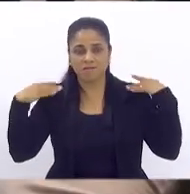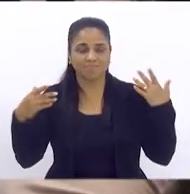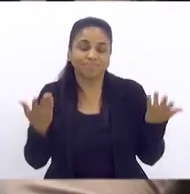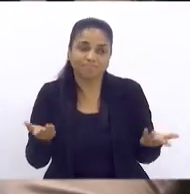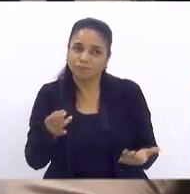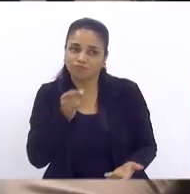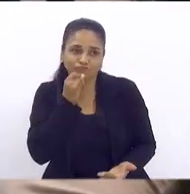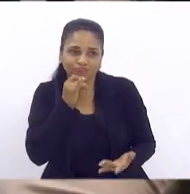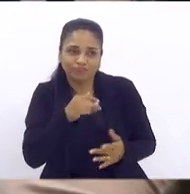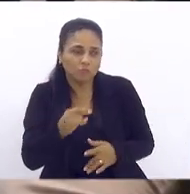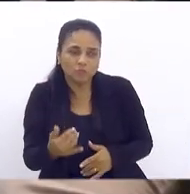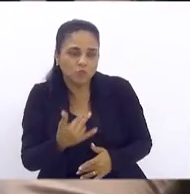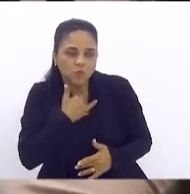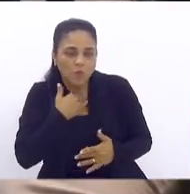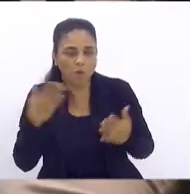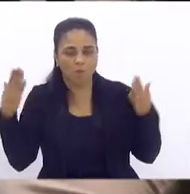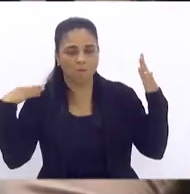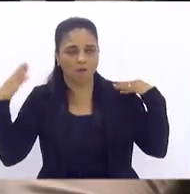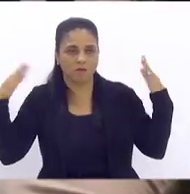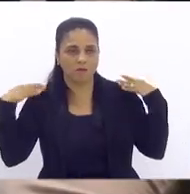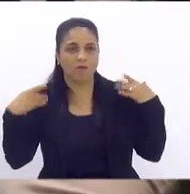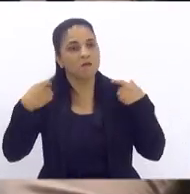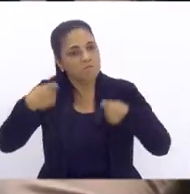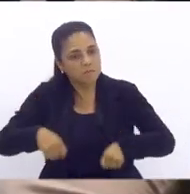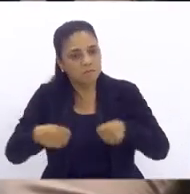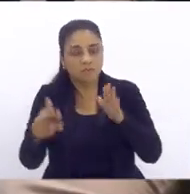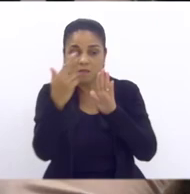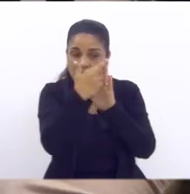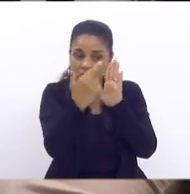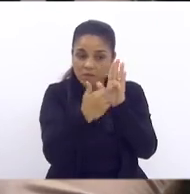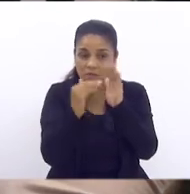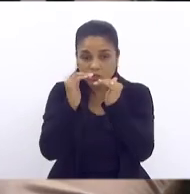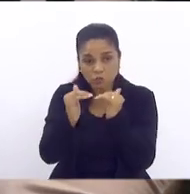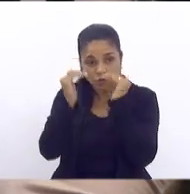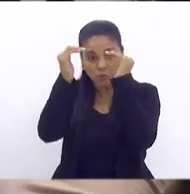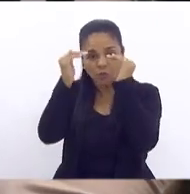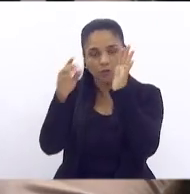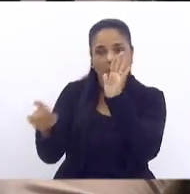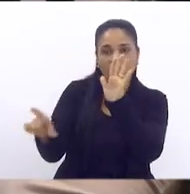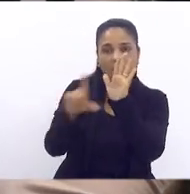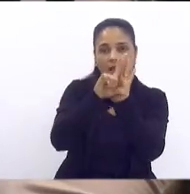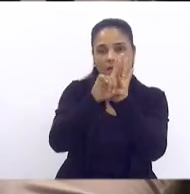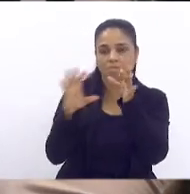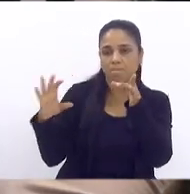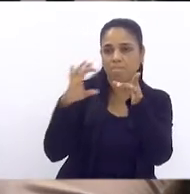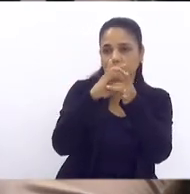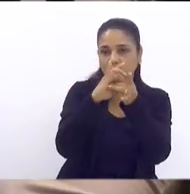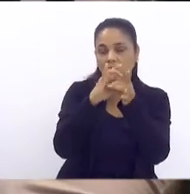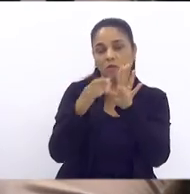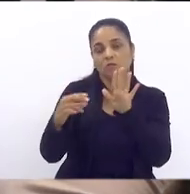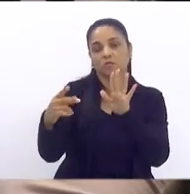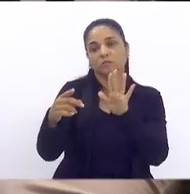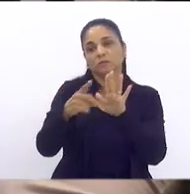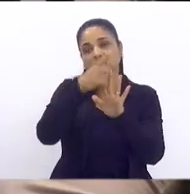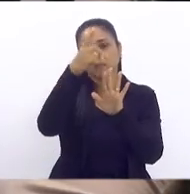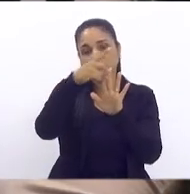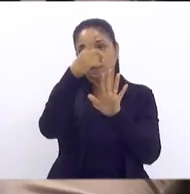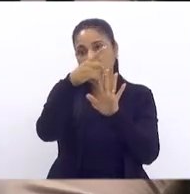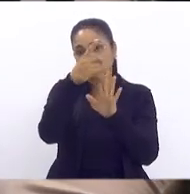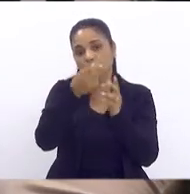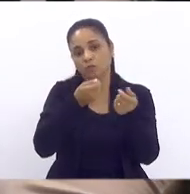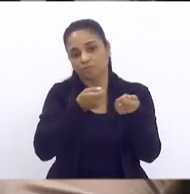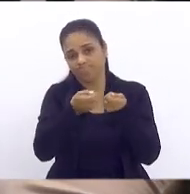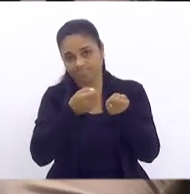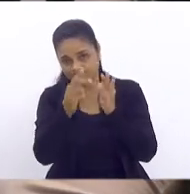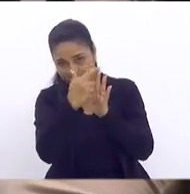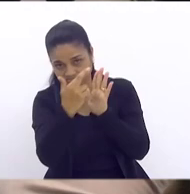pode fazer isso. Toda a regulação ela tem que estar subordinada a uma lei e a um decreto regulamentador. Isso é uma